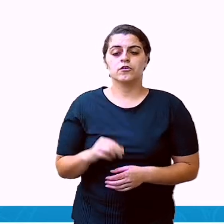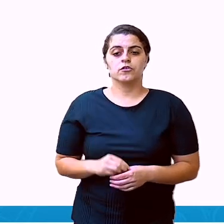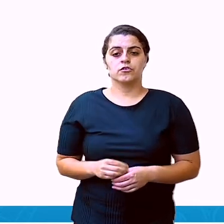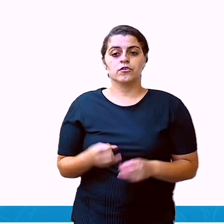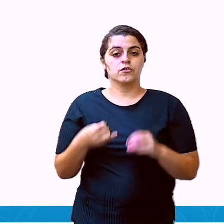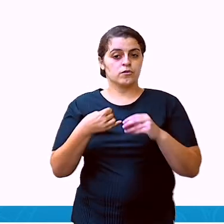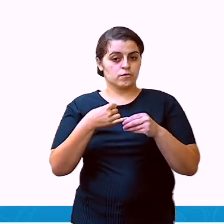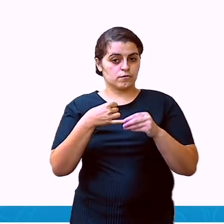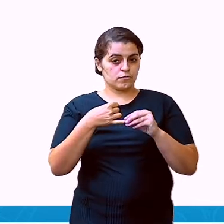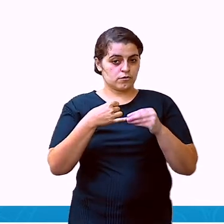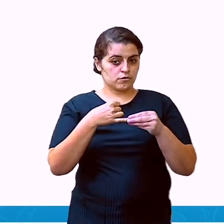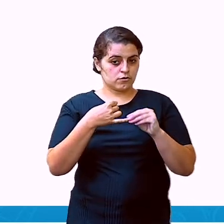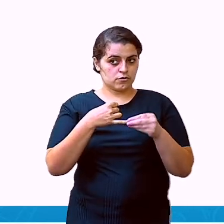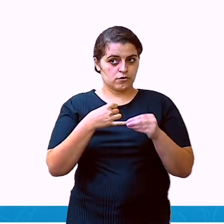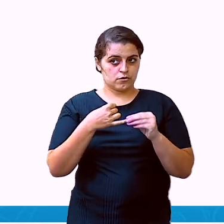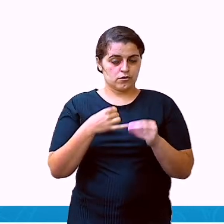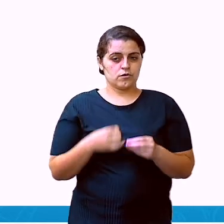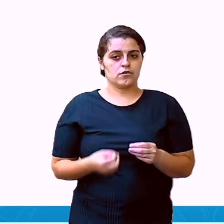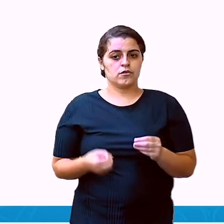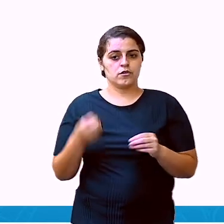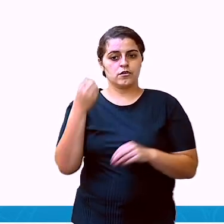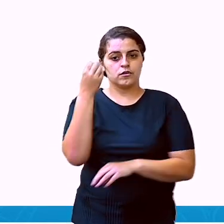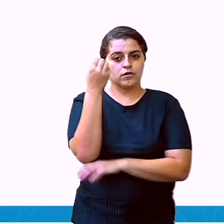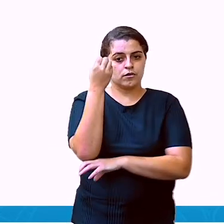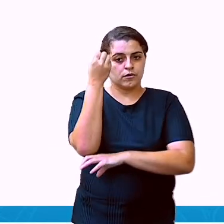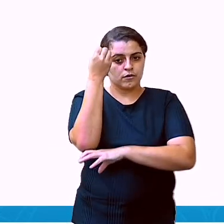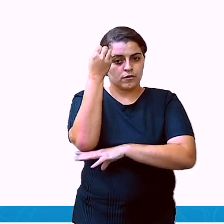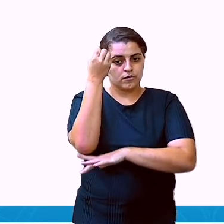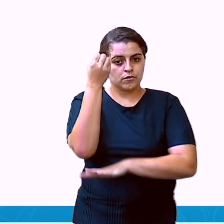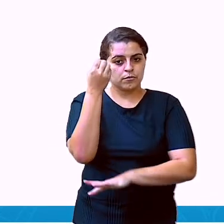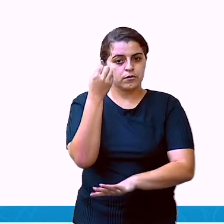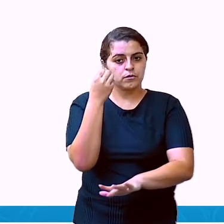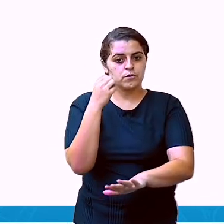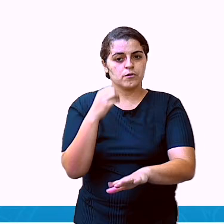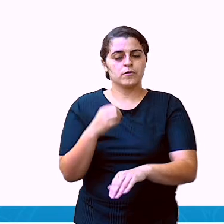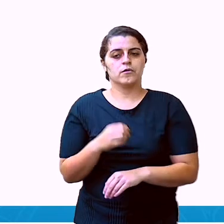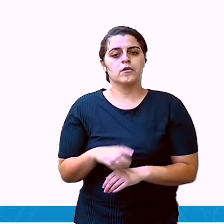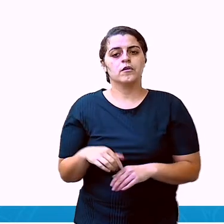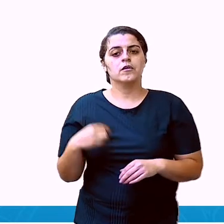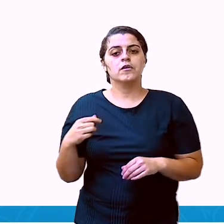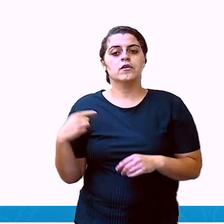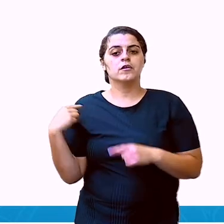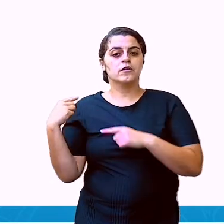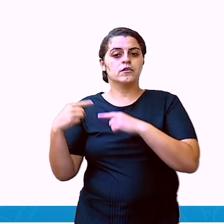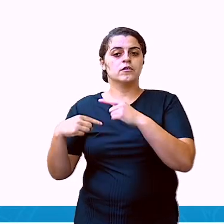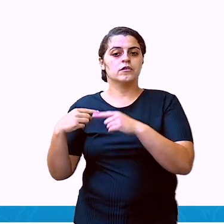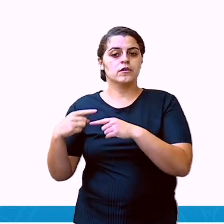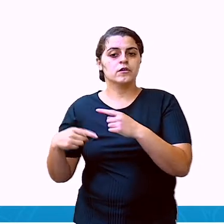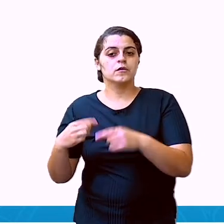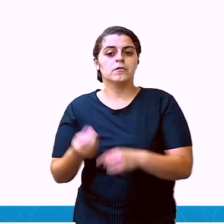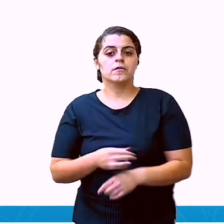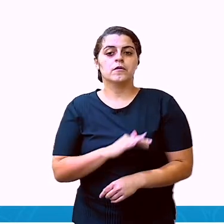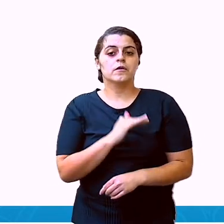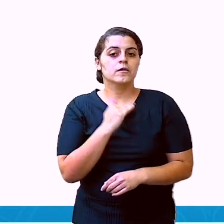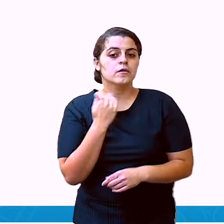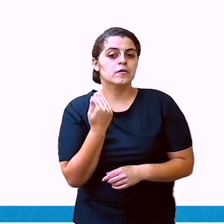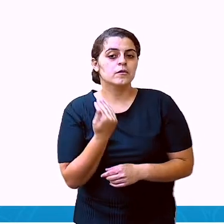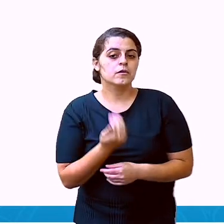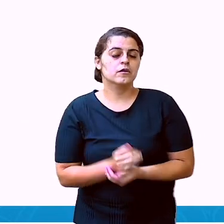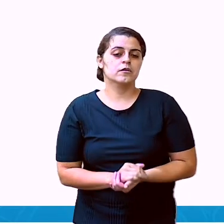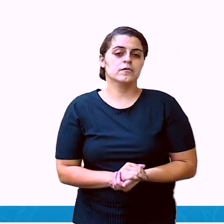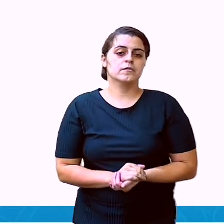feijão deu a semente e mesmo assim o ciclo de vida dele vai